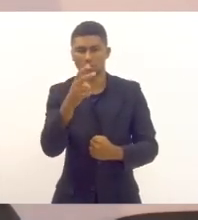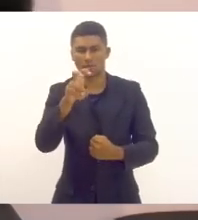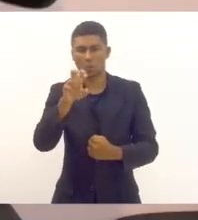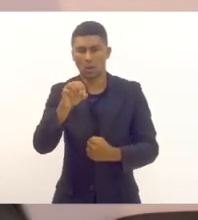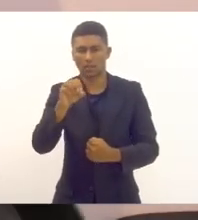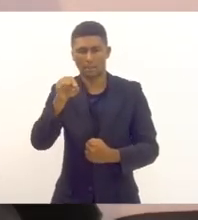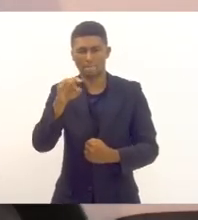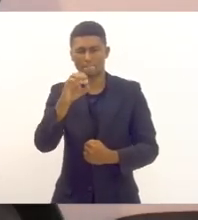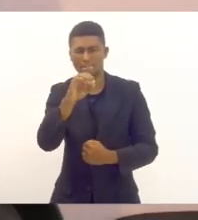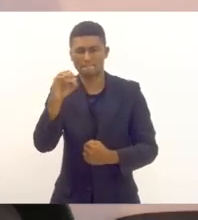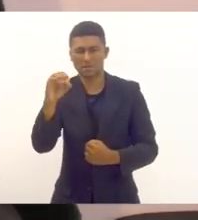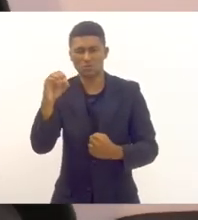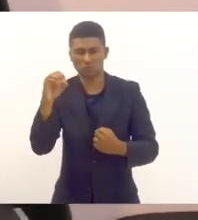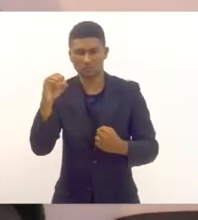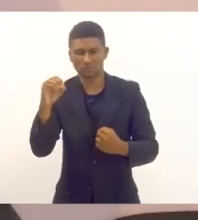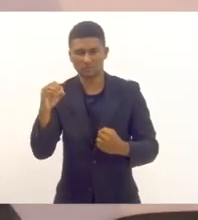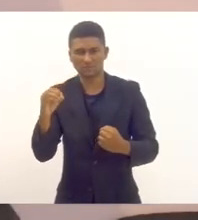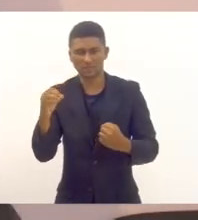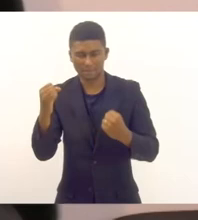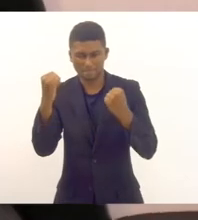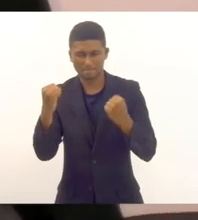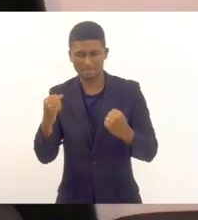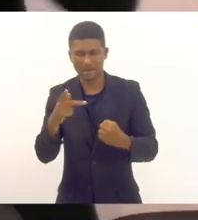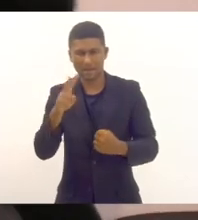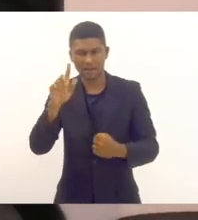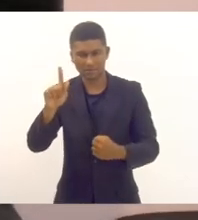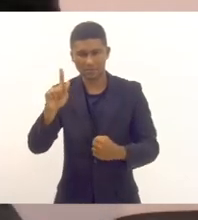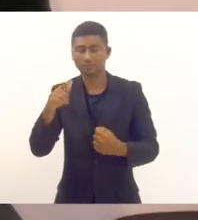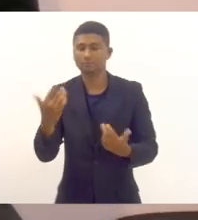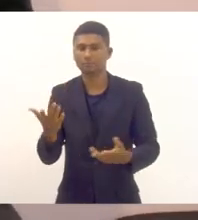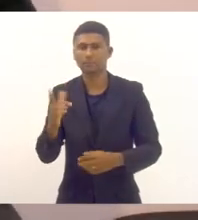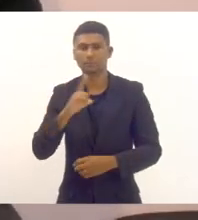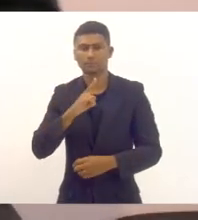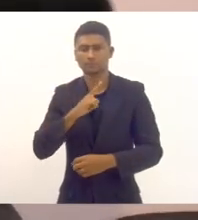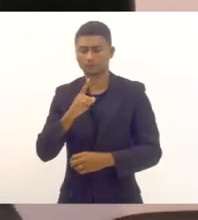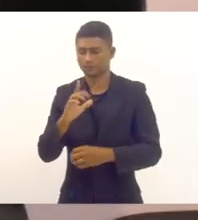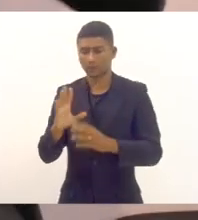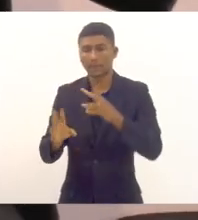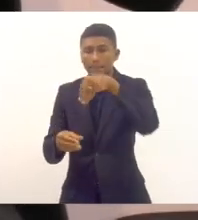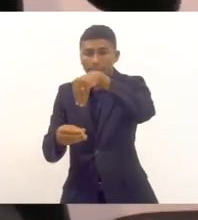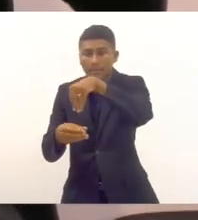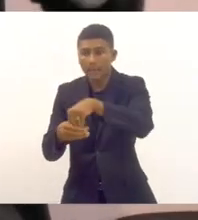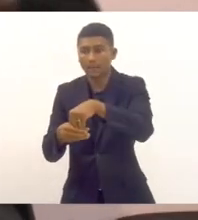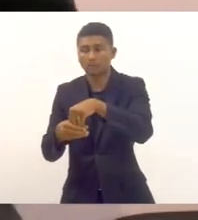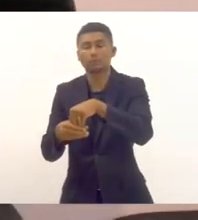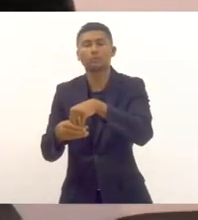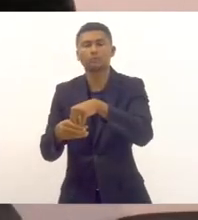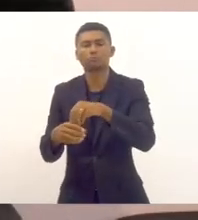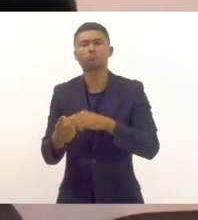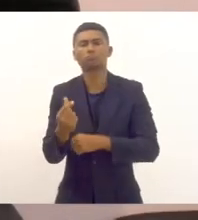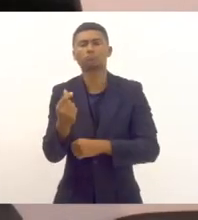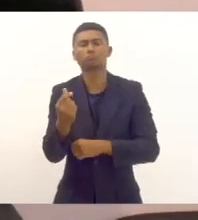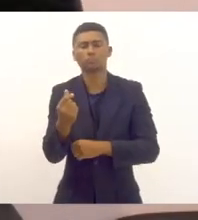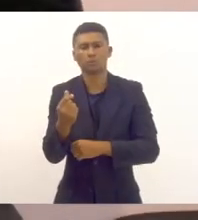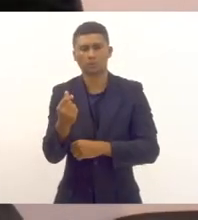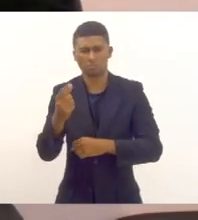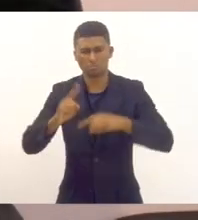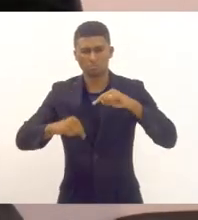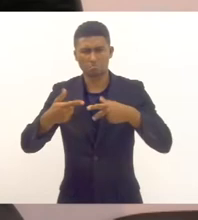de lança, de equipamento embarcado, às vezes 5, 6 milhões de equipamento